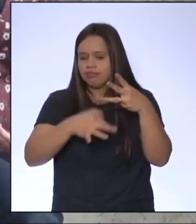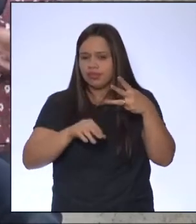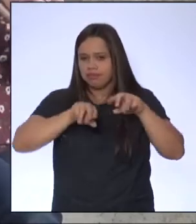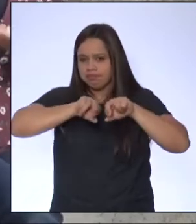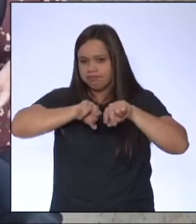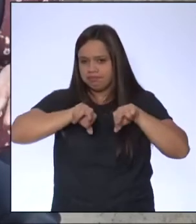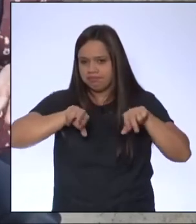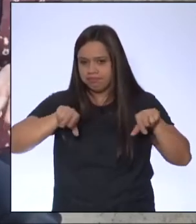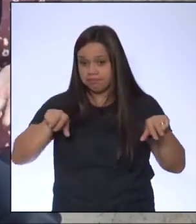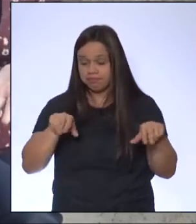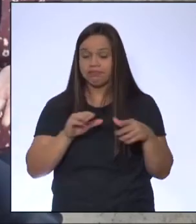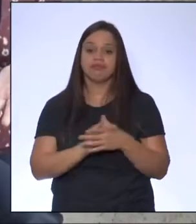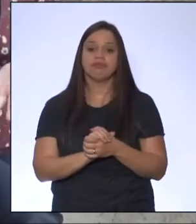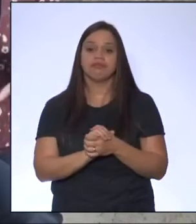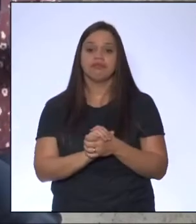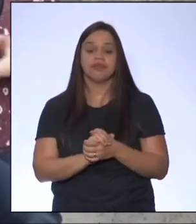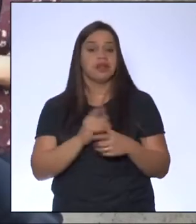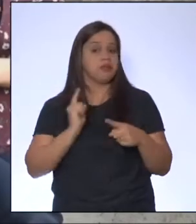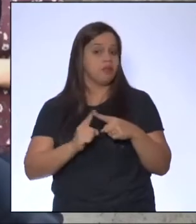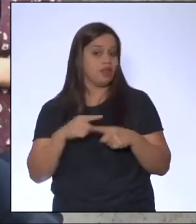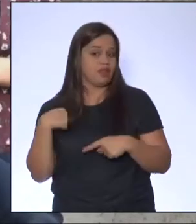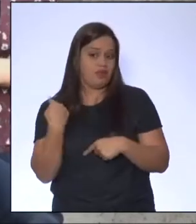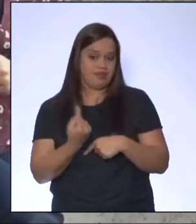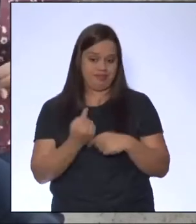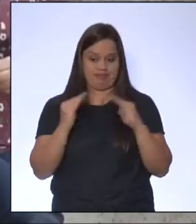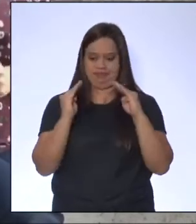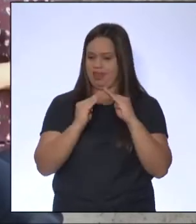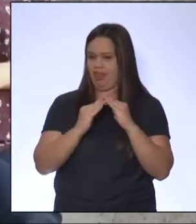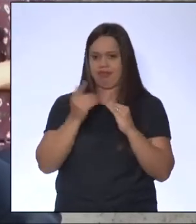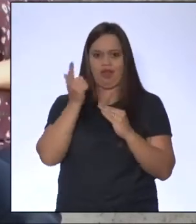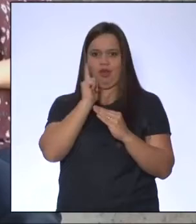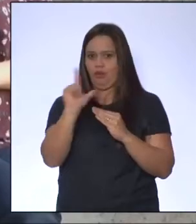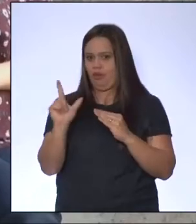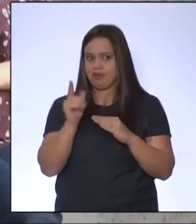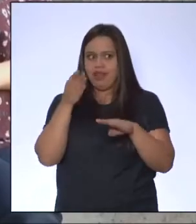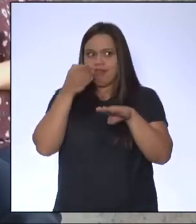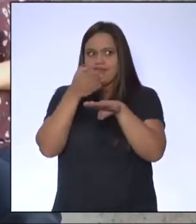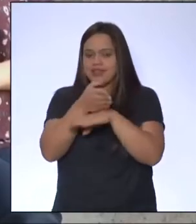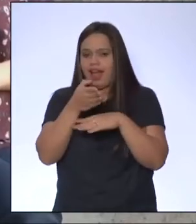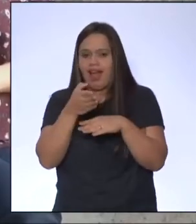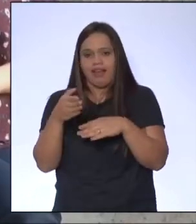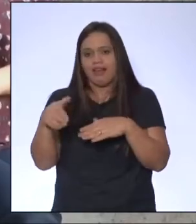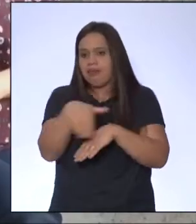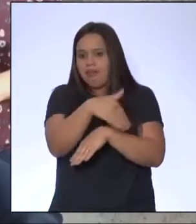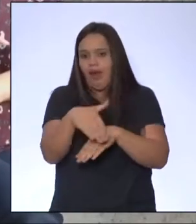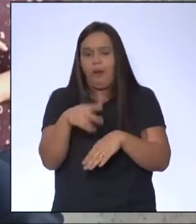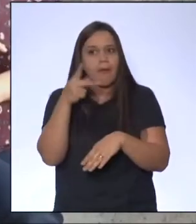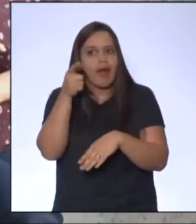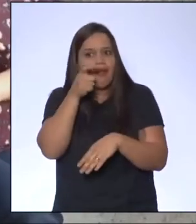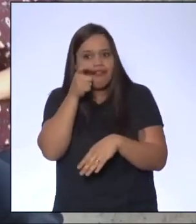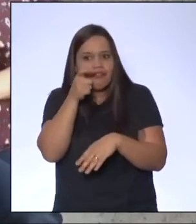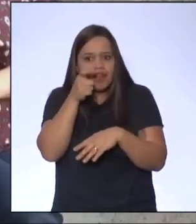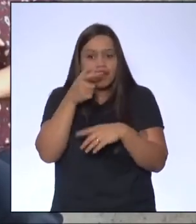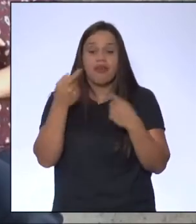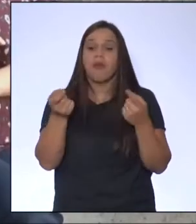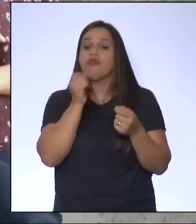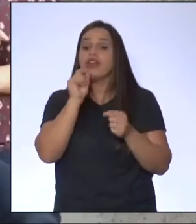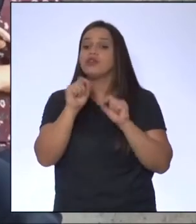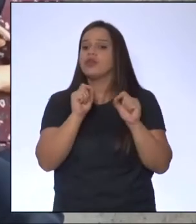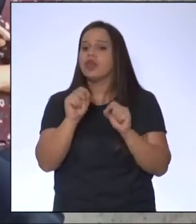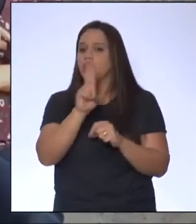elementos. Como nós estamos em casa e não dá para a gente sair agora para olhar uma paisagem, vamos fazer isso através de um